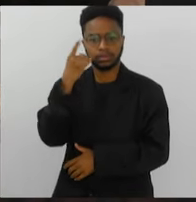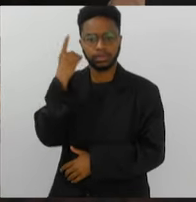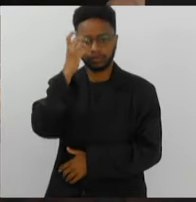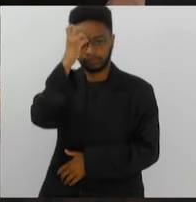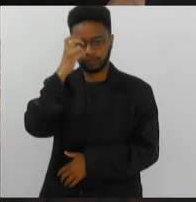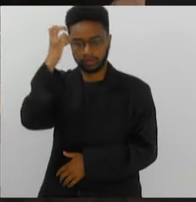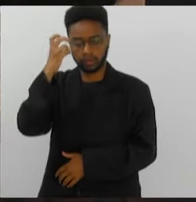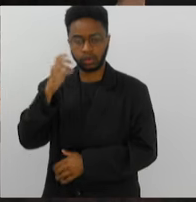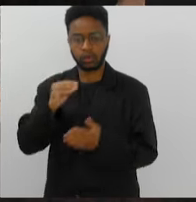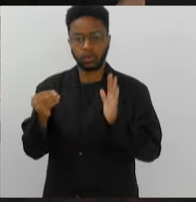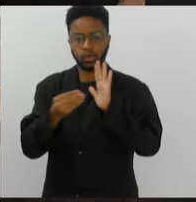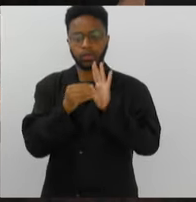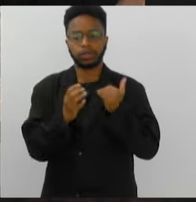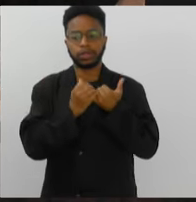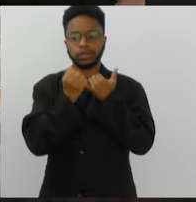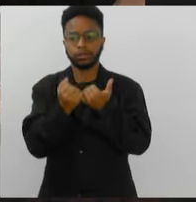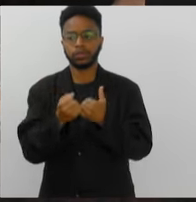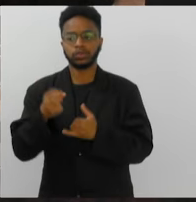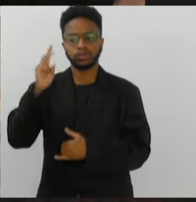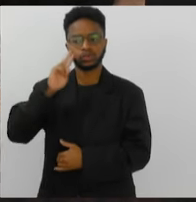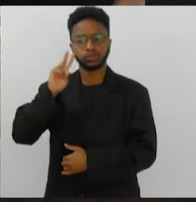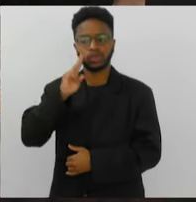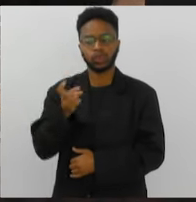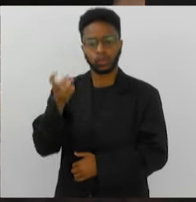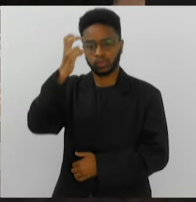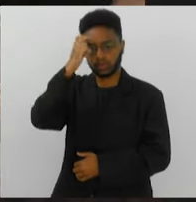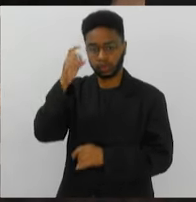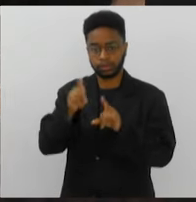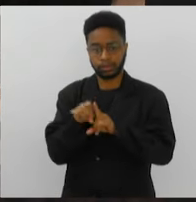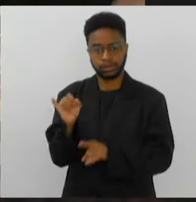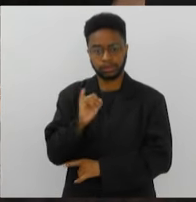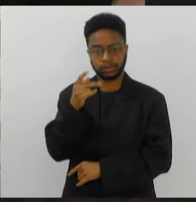como patrimônio histórico, cultural e imaterial do Estado do Rio de